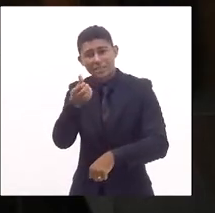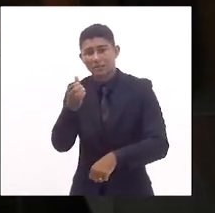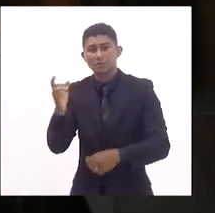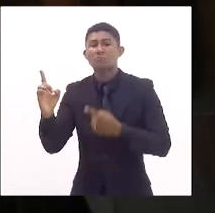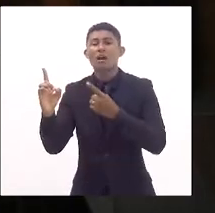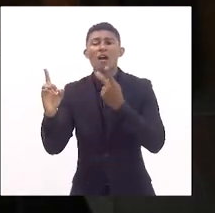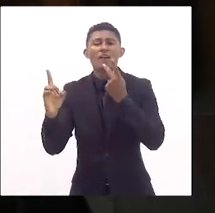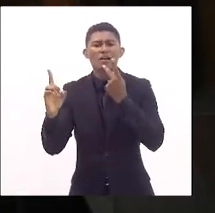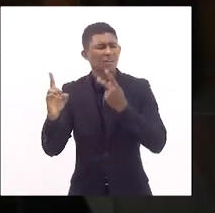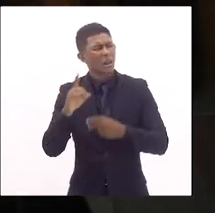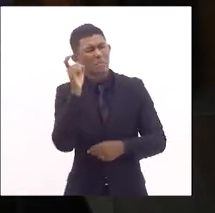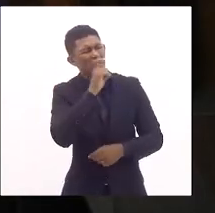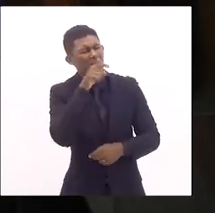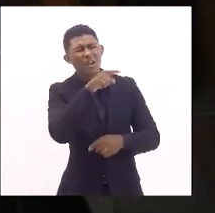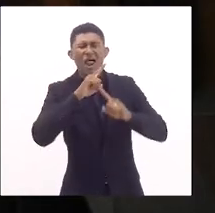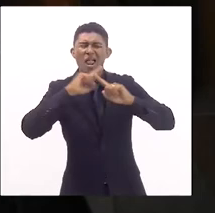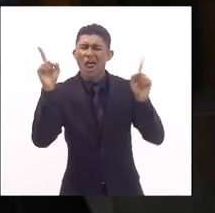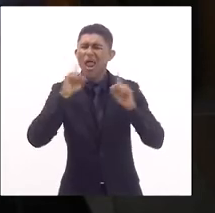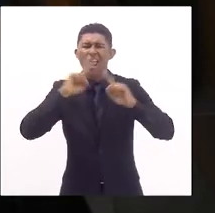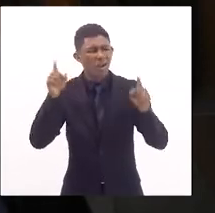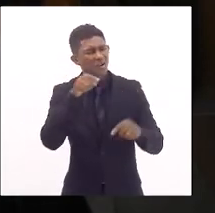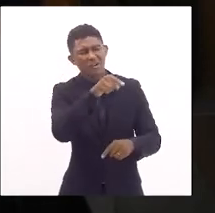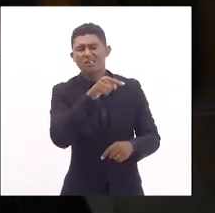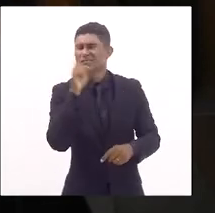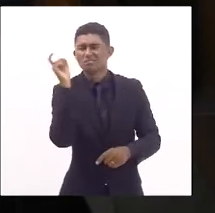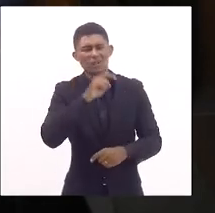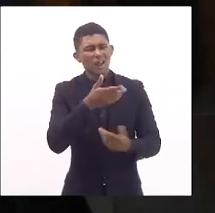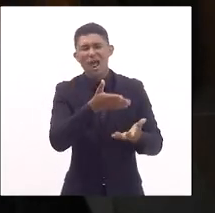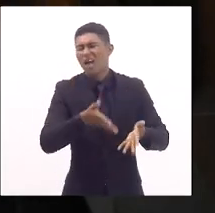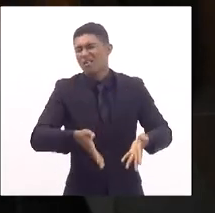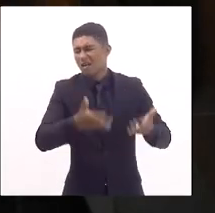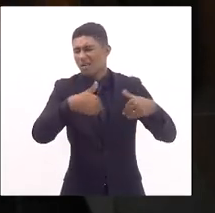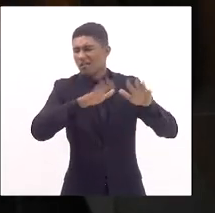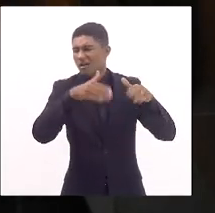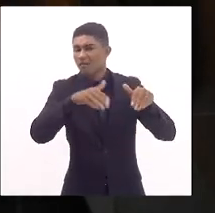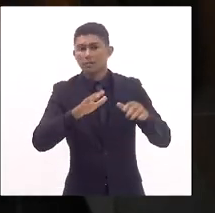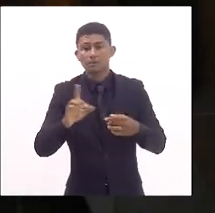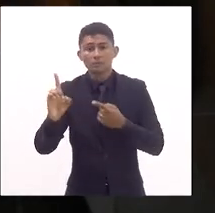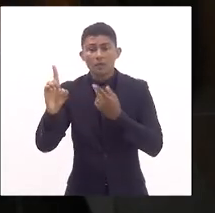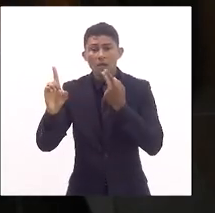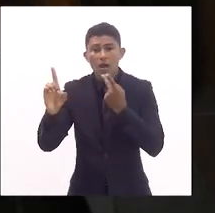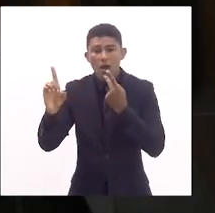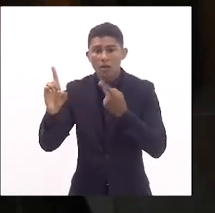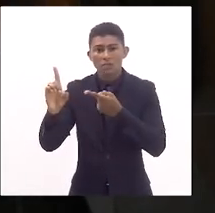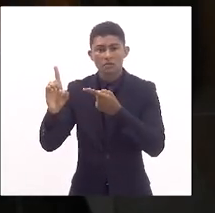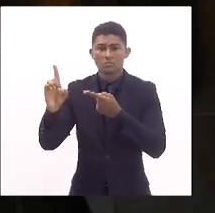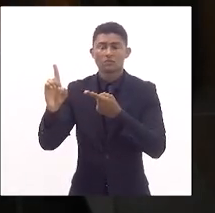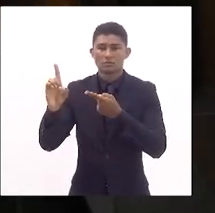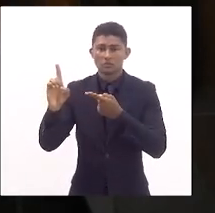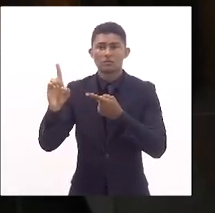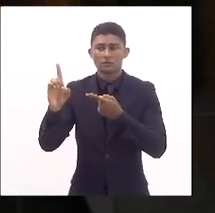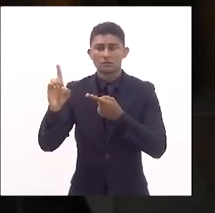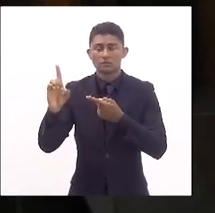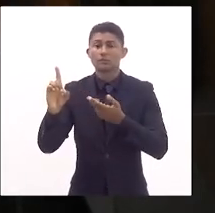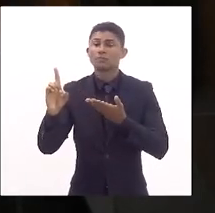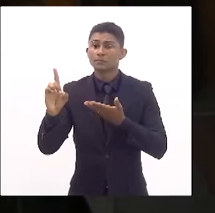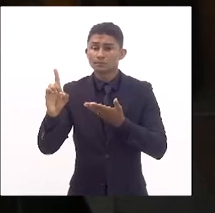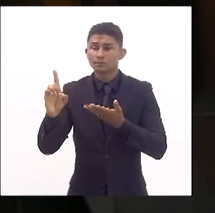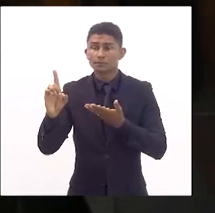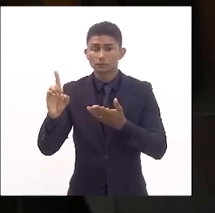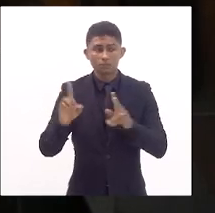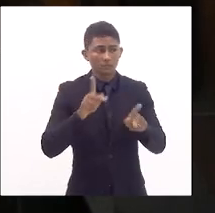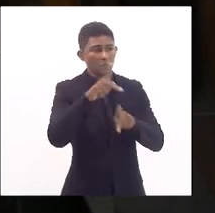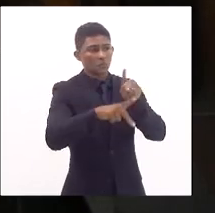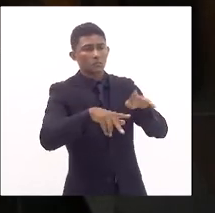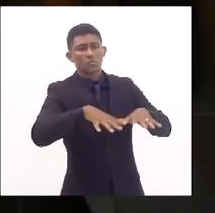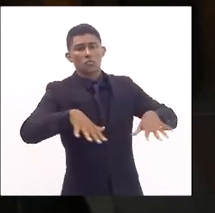dizendo que a povo reclama porque quer tá reclamando deixa a reclamar assim mesmo presidente ela tratar